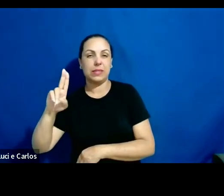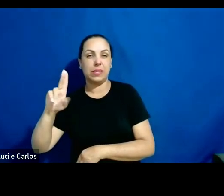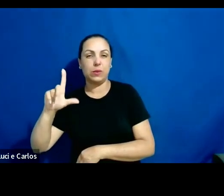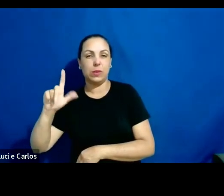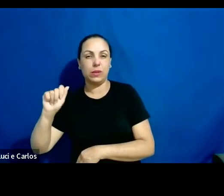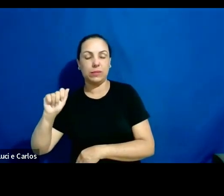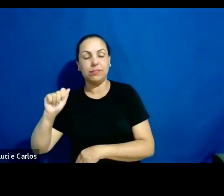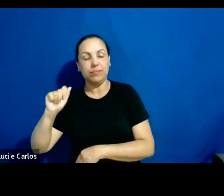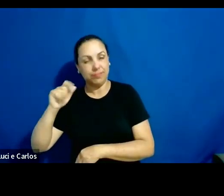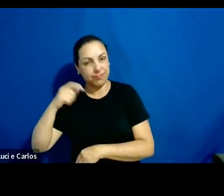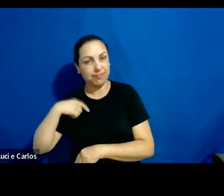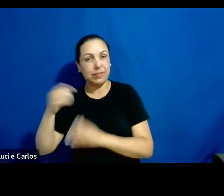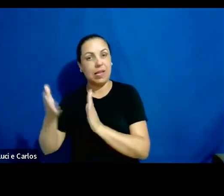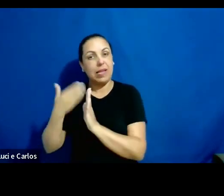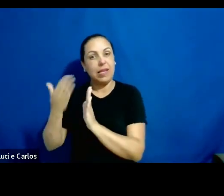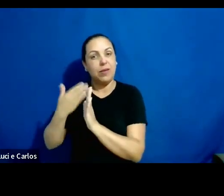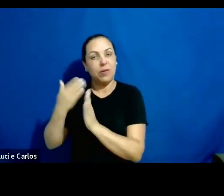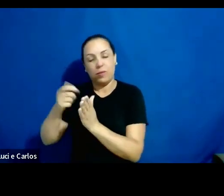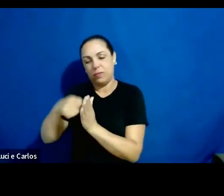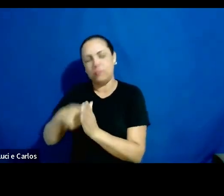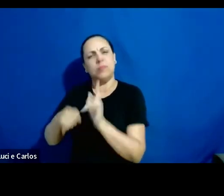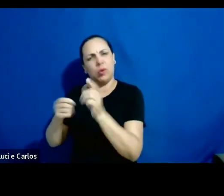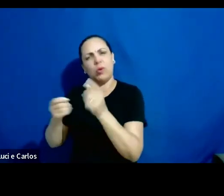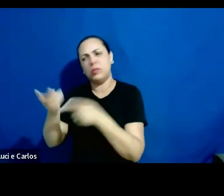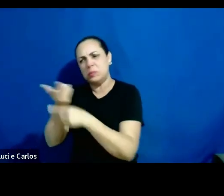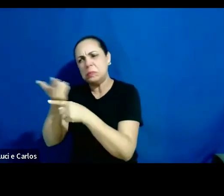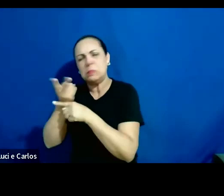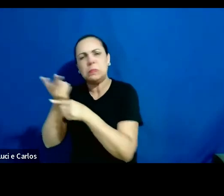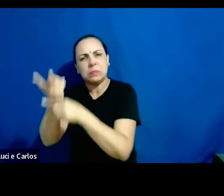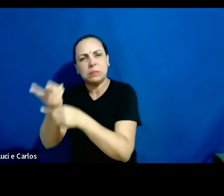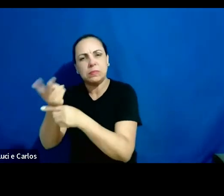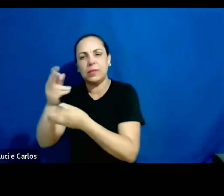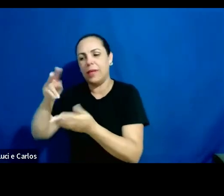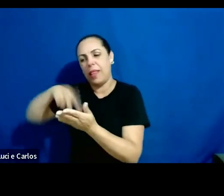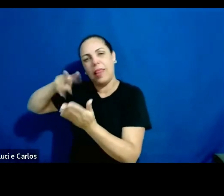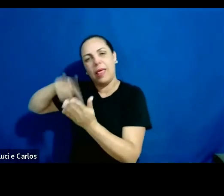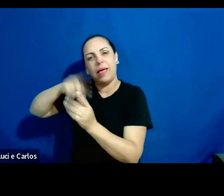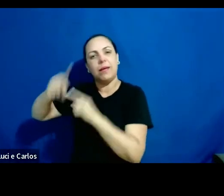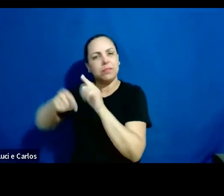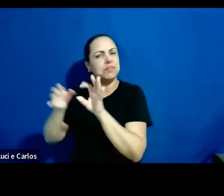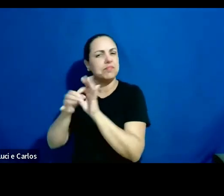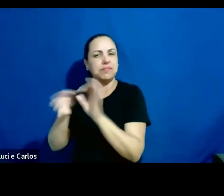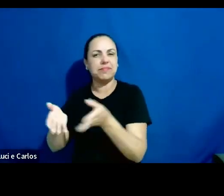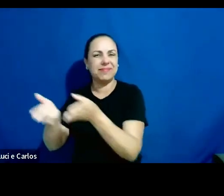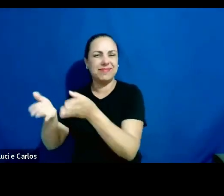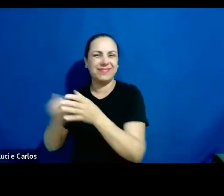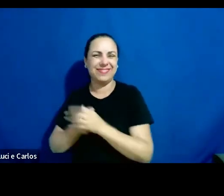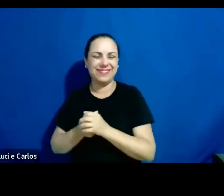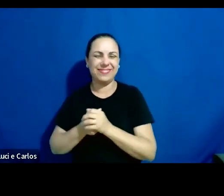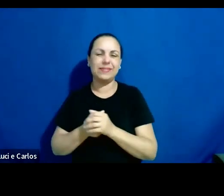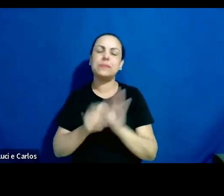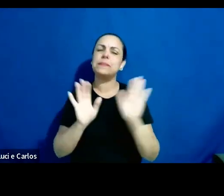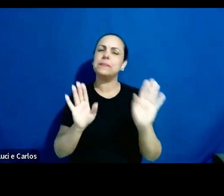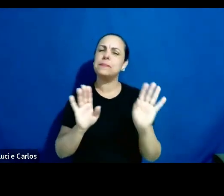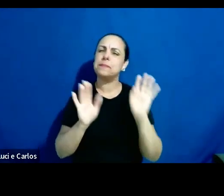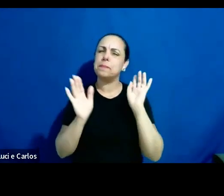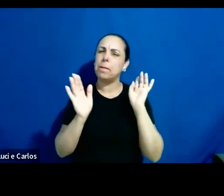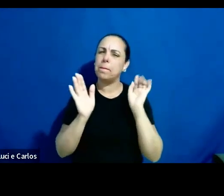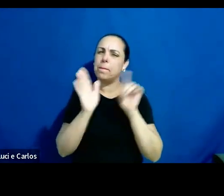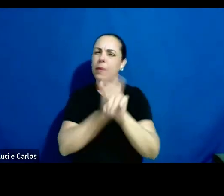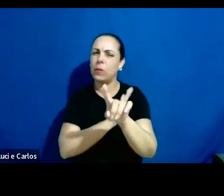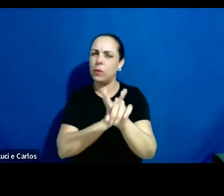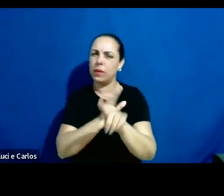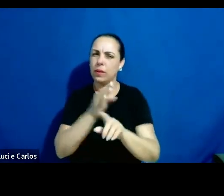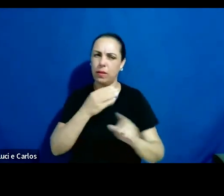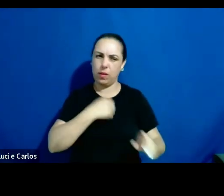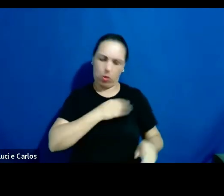direcionar o coração. Vamos lá. A pergunta que eu faço é: você conhece o seu coração? Se a sua resposta é não,